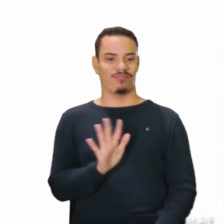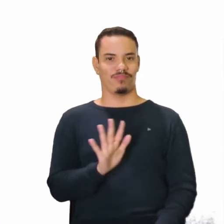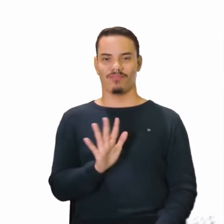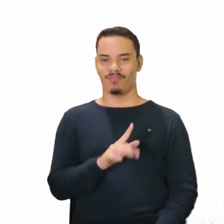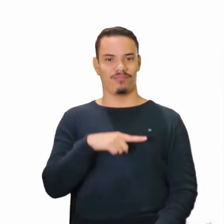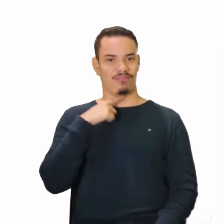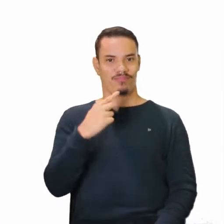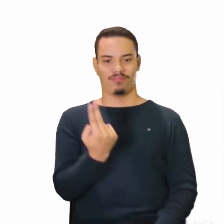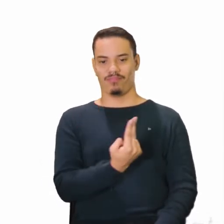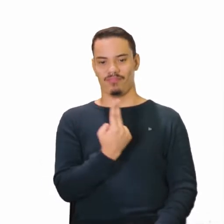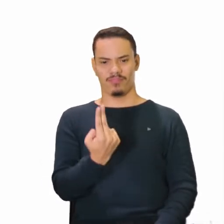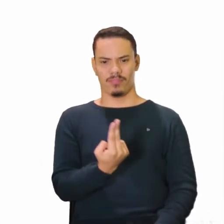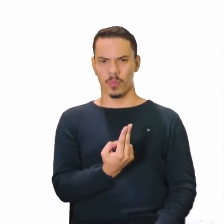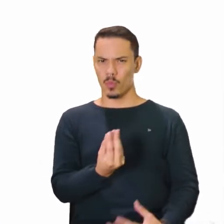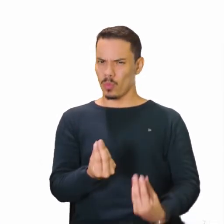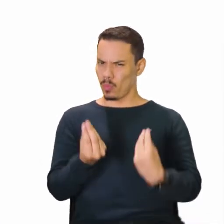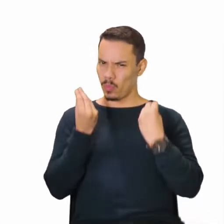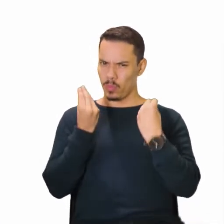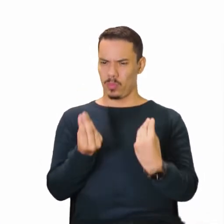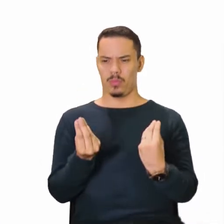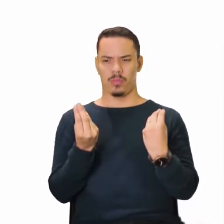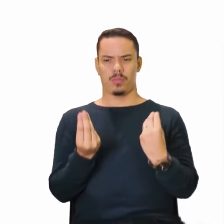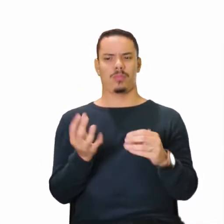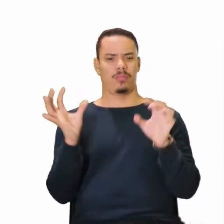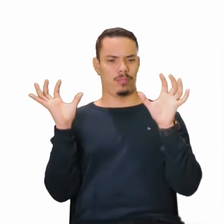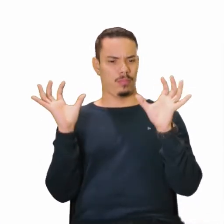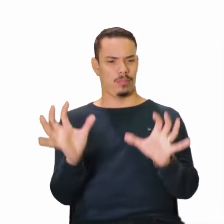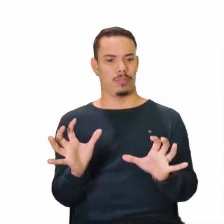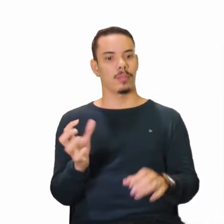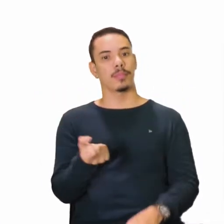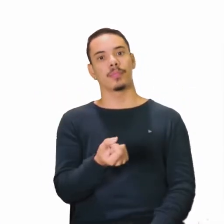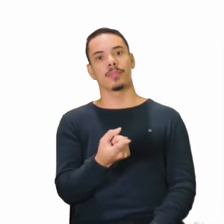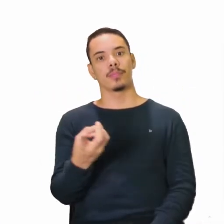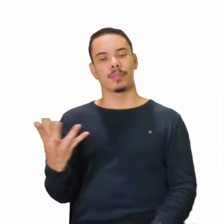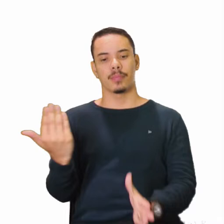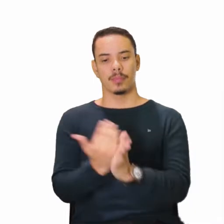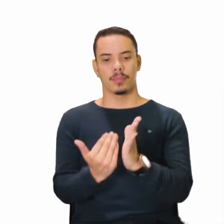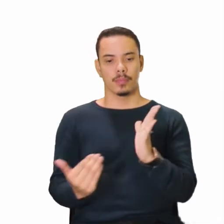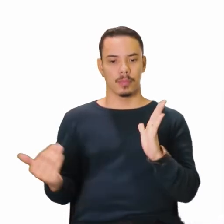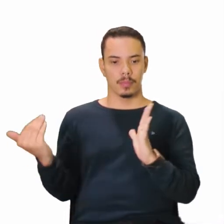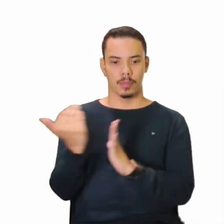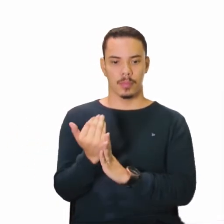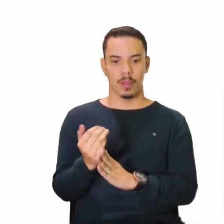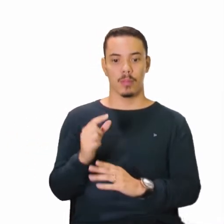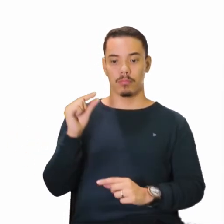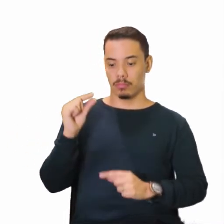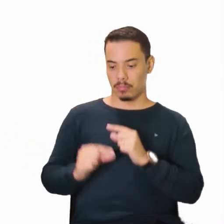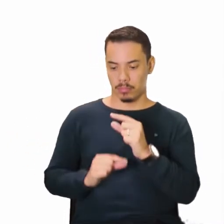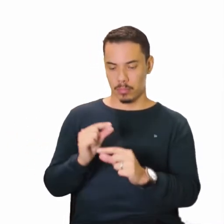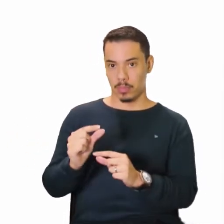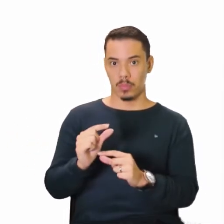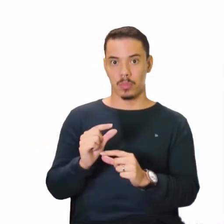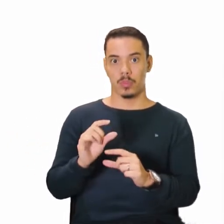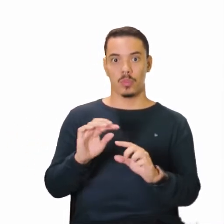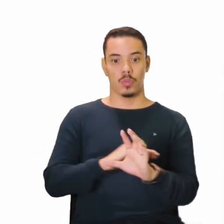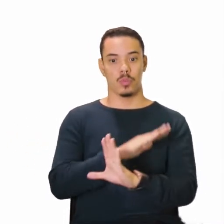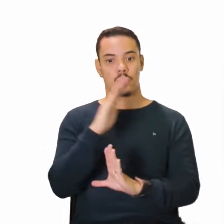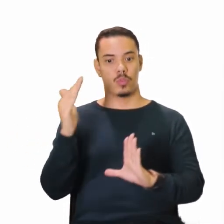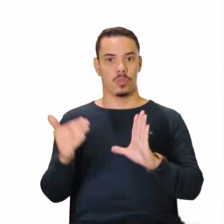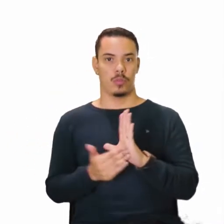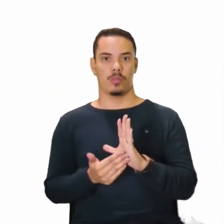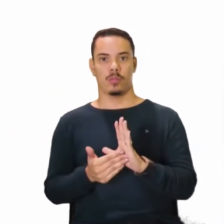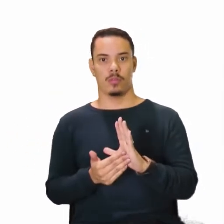modo nenhum, de forma alguma. E quantidade e intensidade? De pouco, de